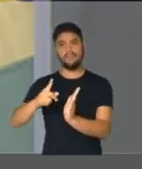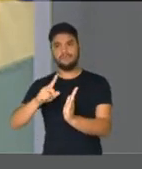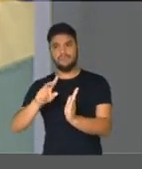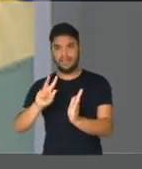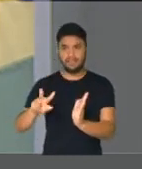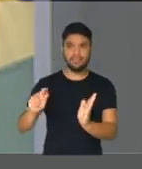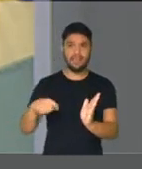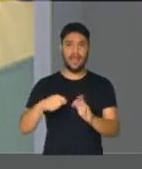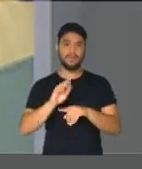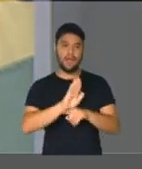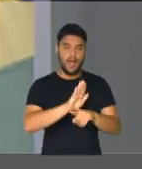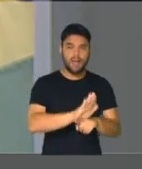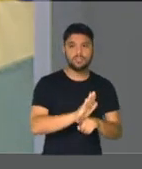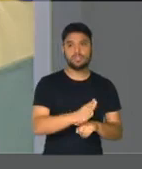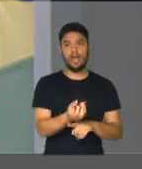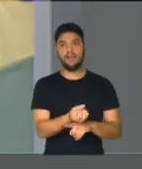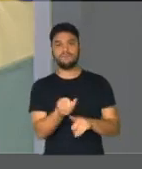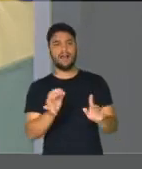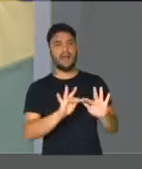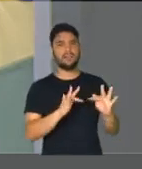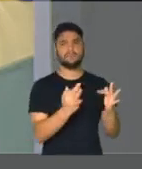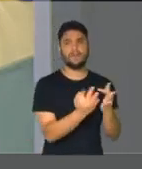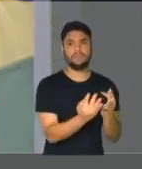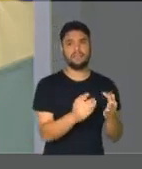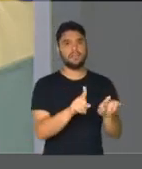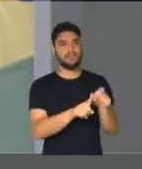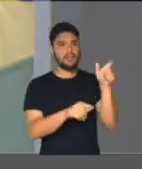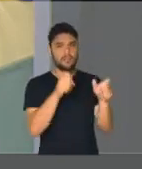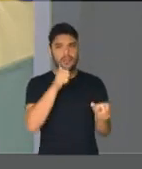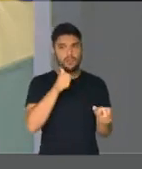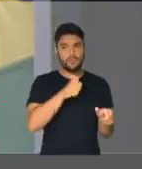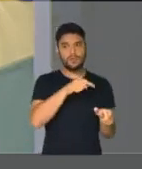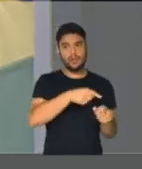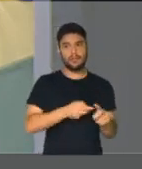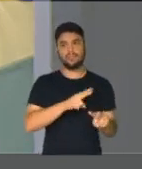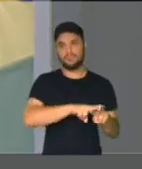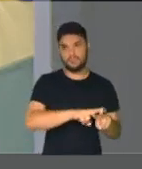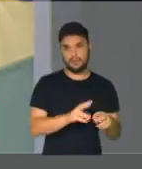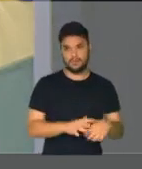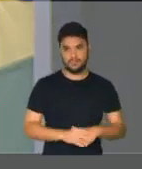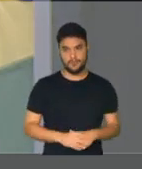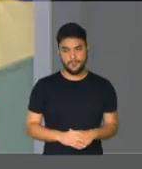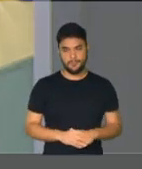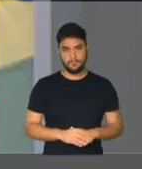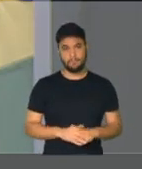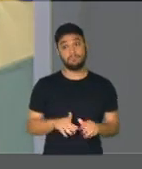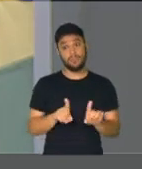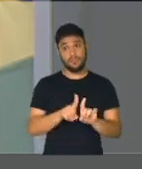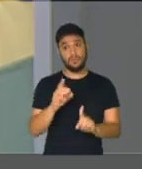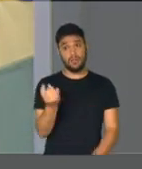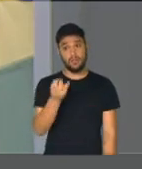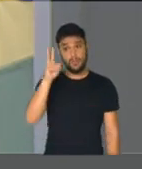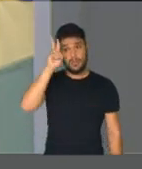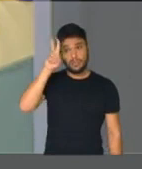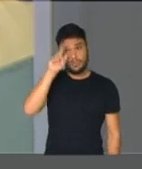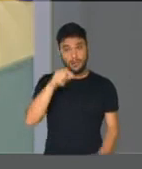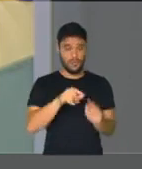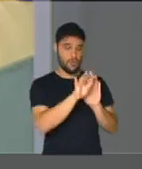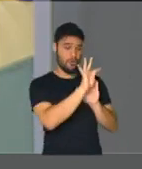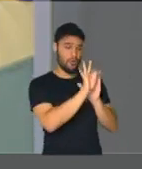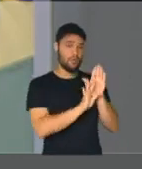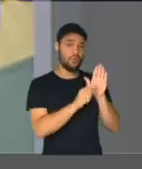dos familiares de milhares de mulheres que se encontram nessa situação. Vale destacar que o